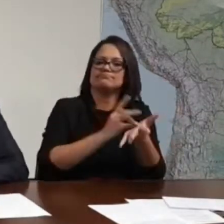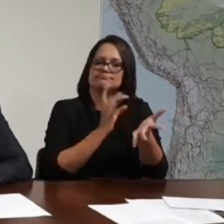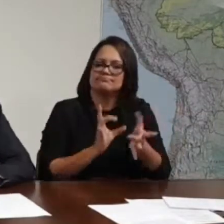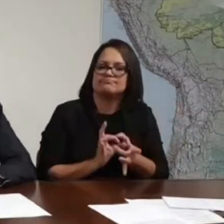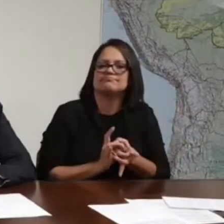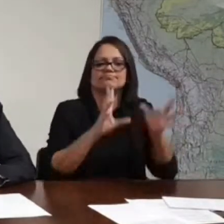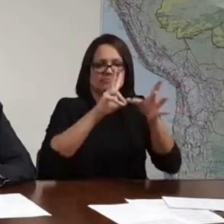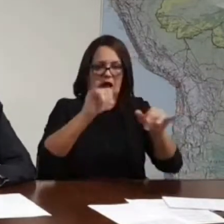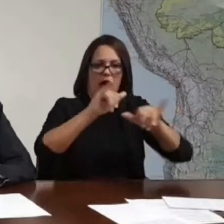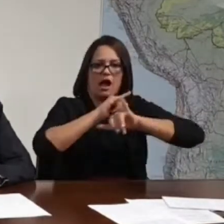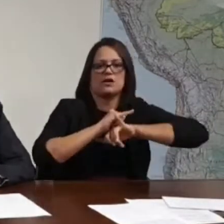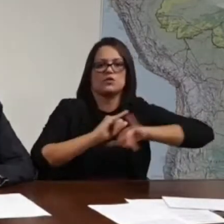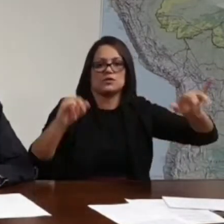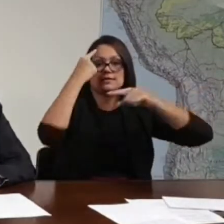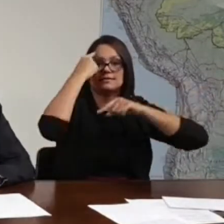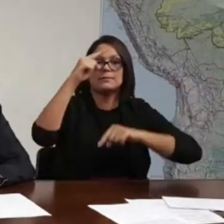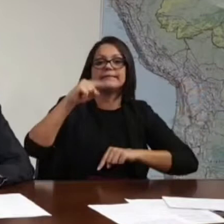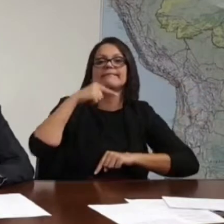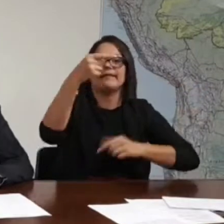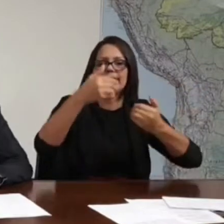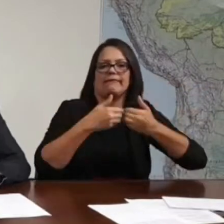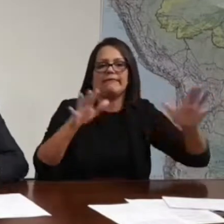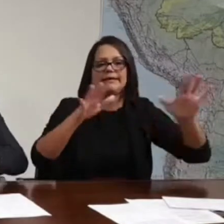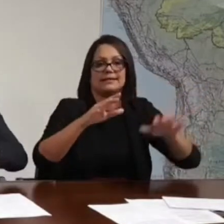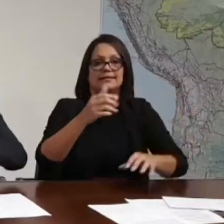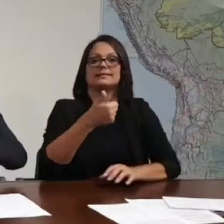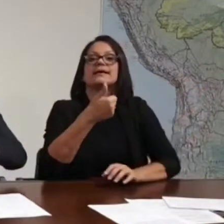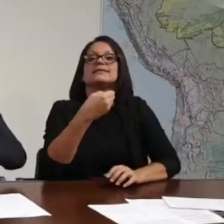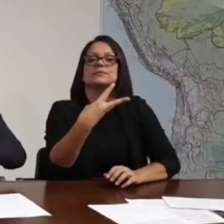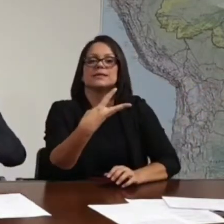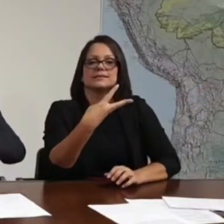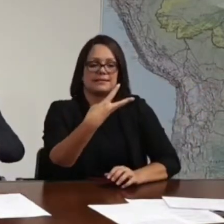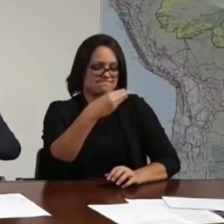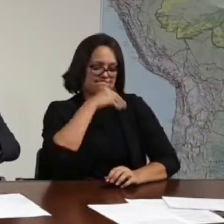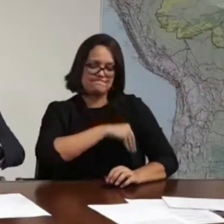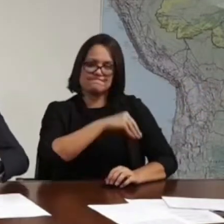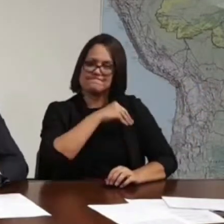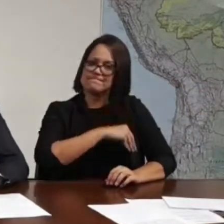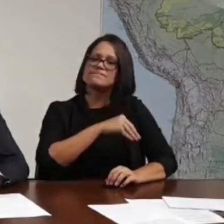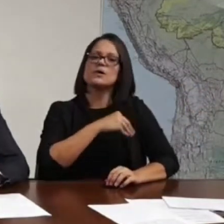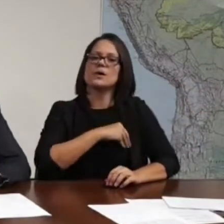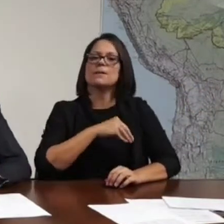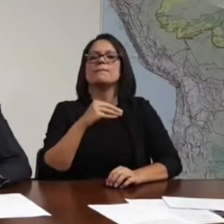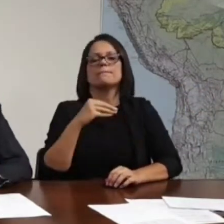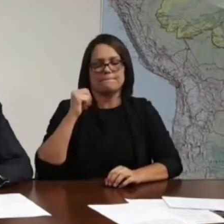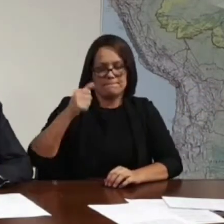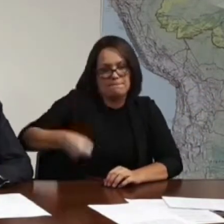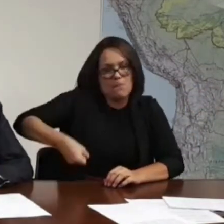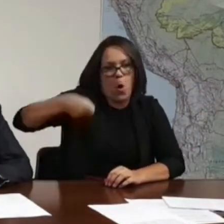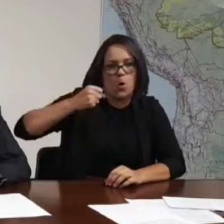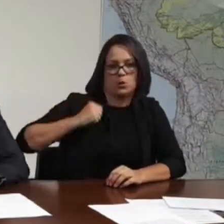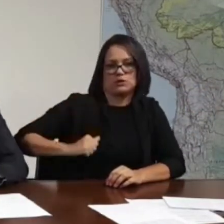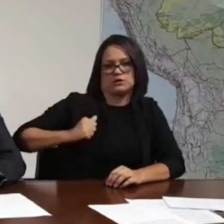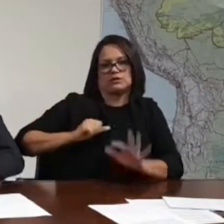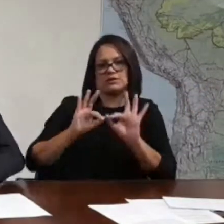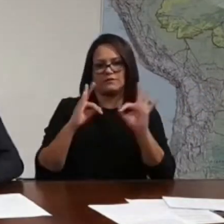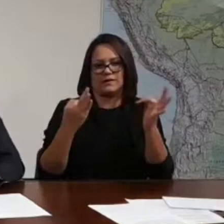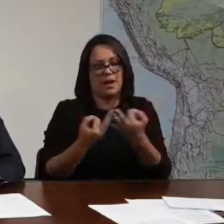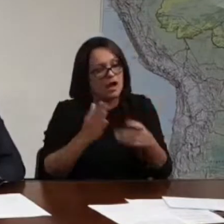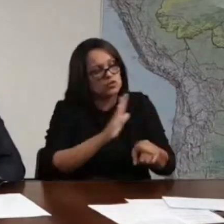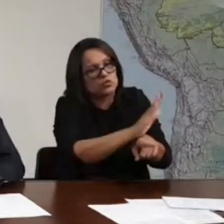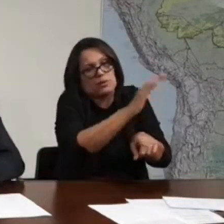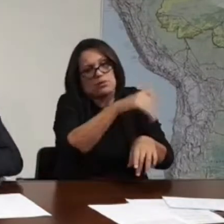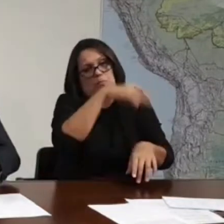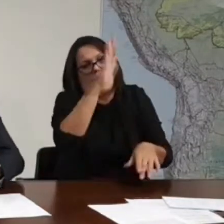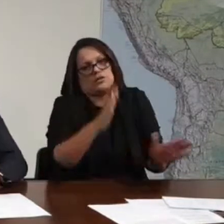será anunciado na semana que vem. Para atingir diretamente os mais necessitados. Do onde